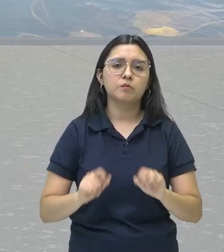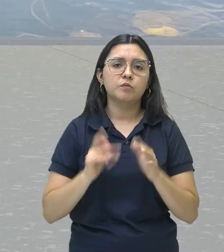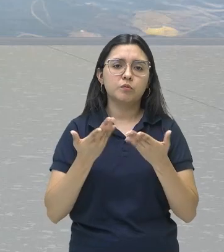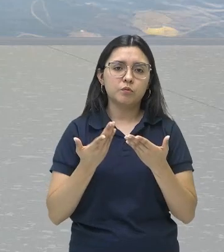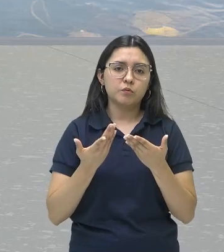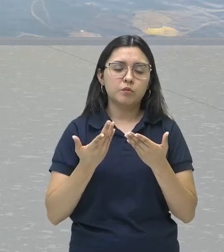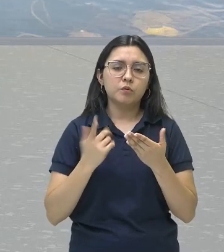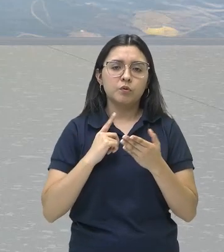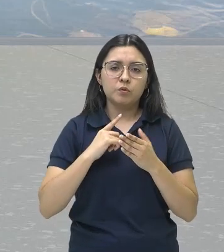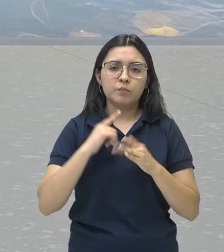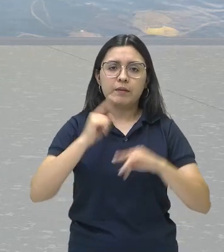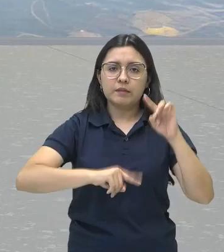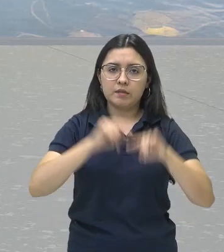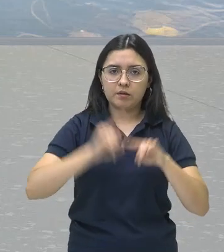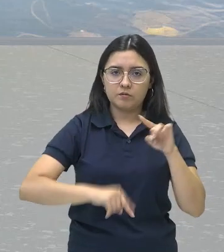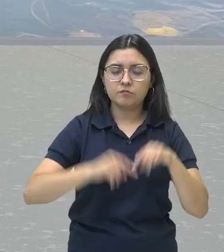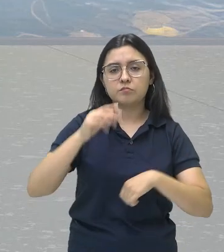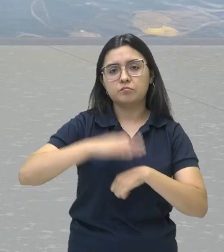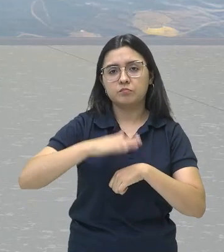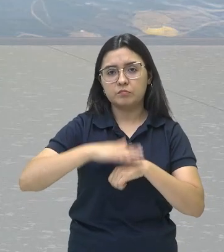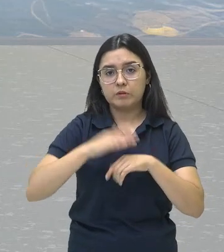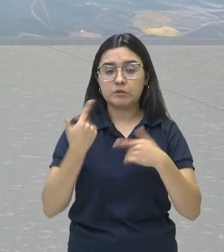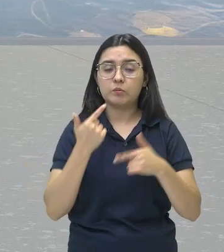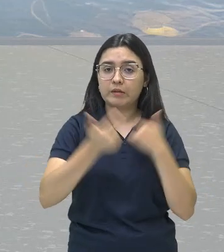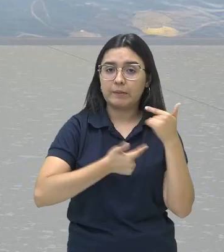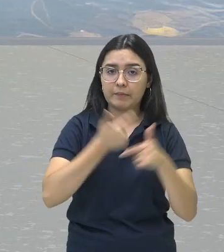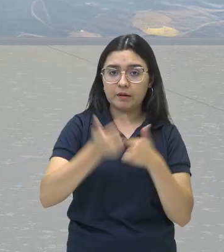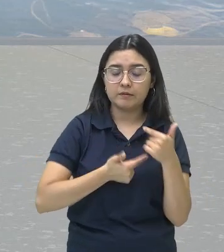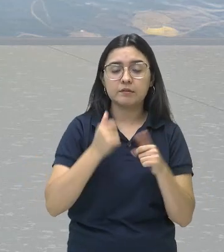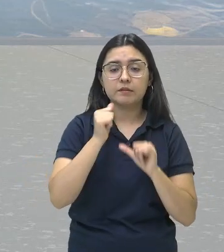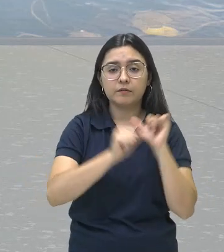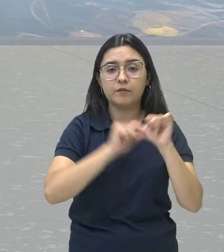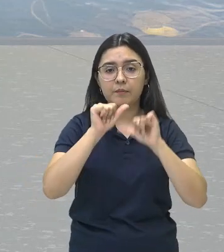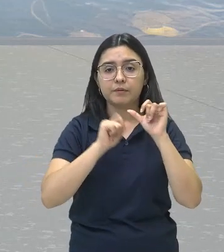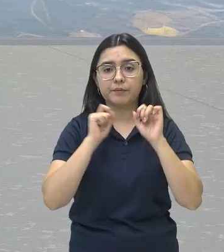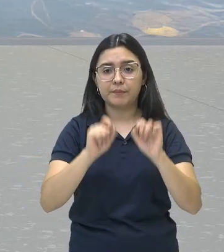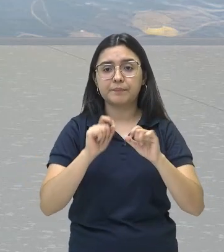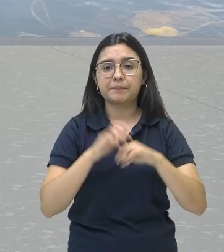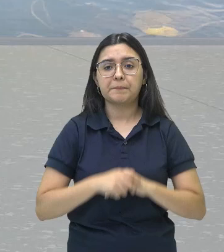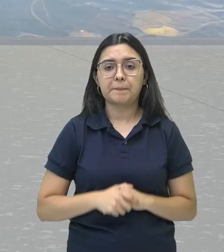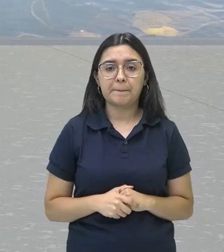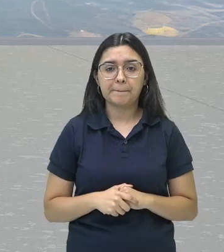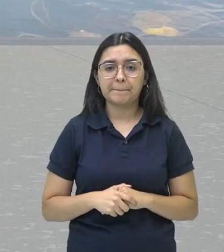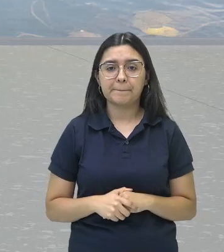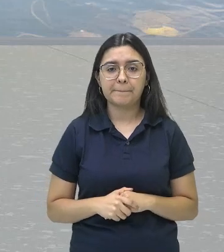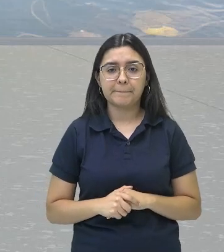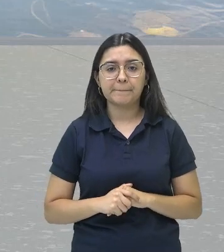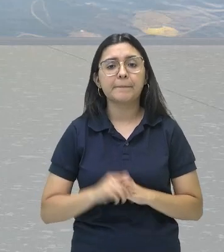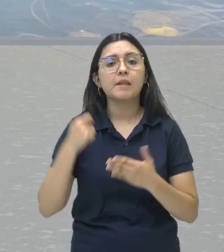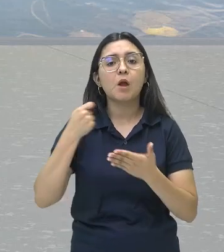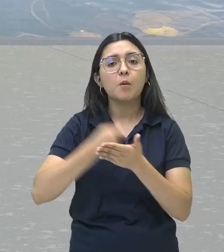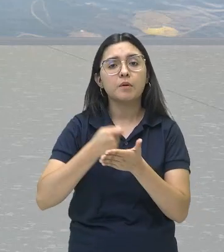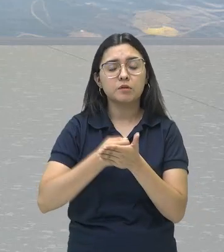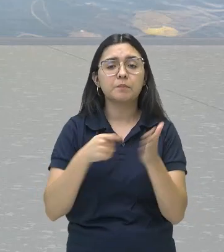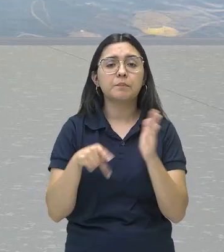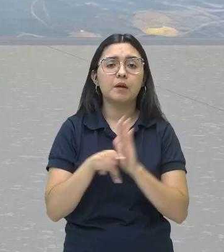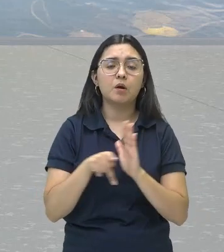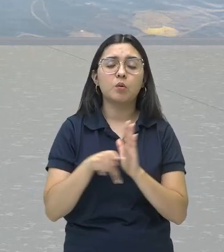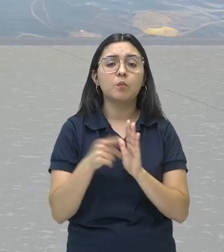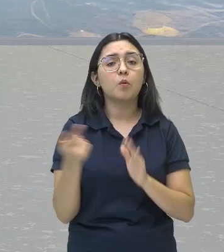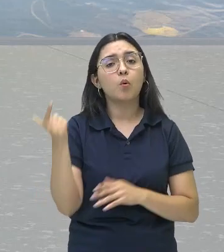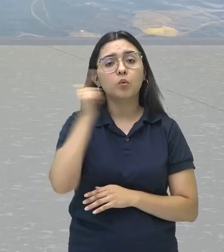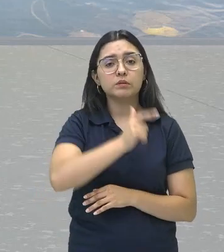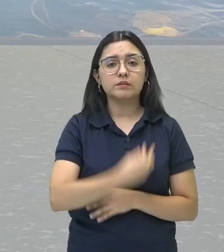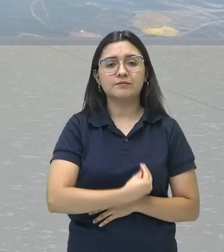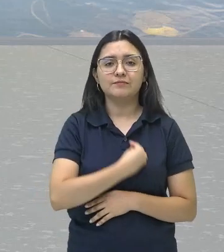trabalho hoje. Então o trabalho ele é transformado, é uma obrigação para a sobrevivência,